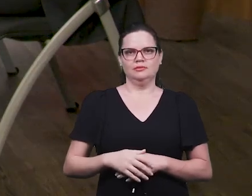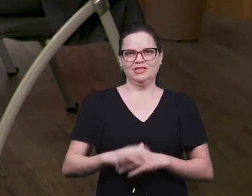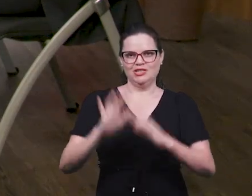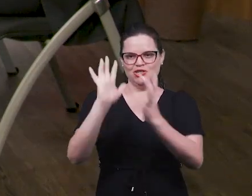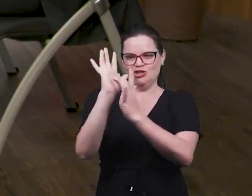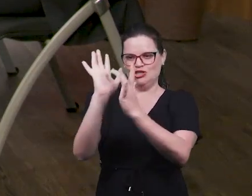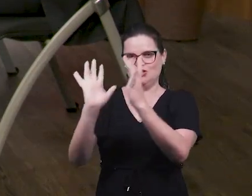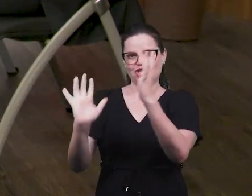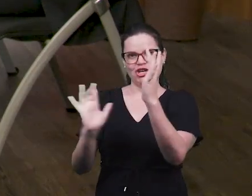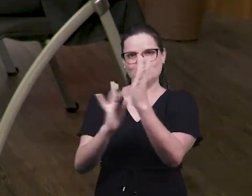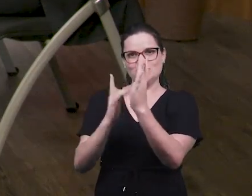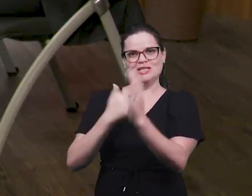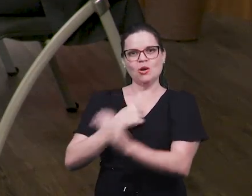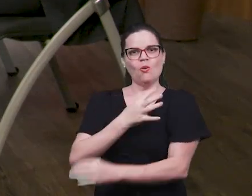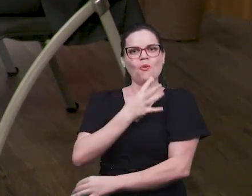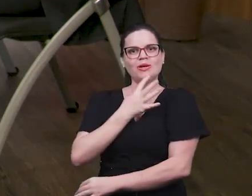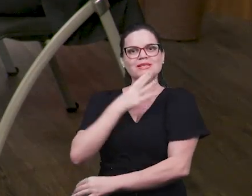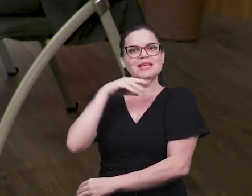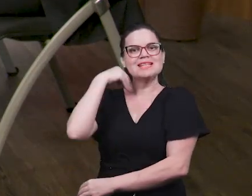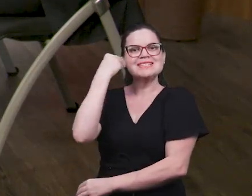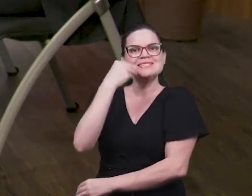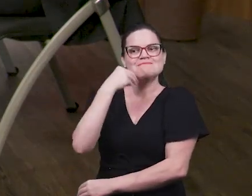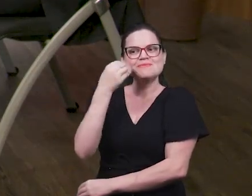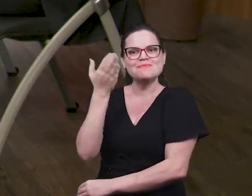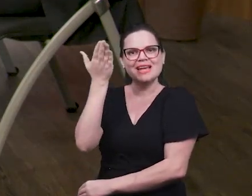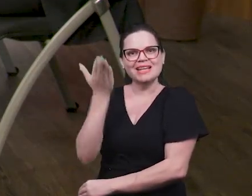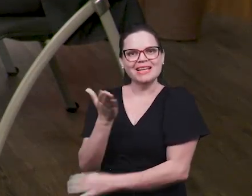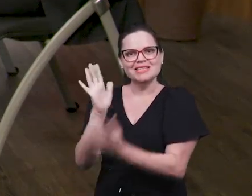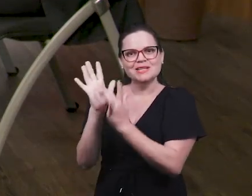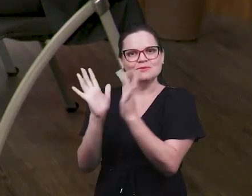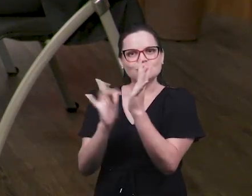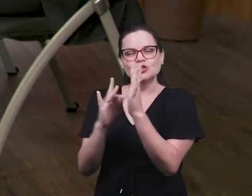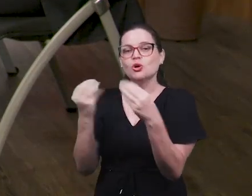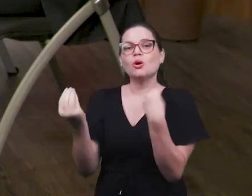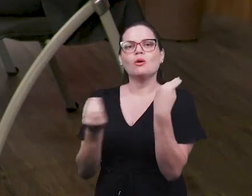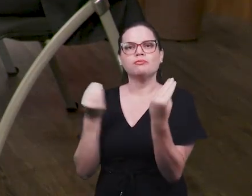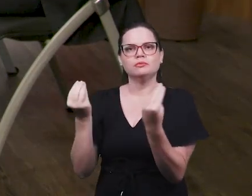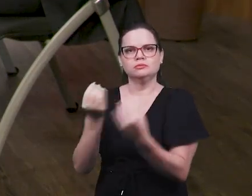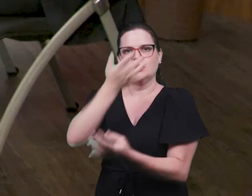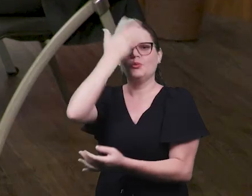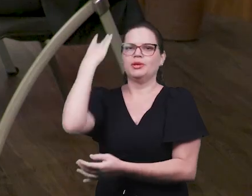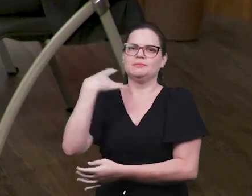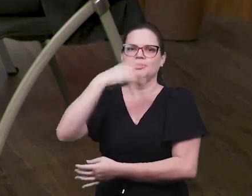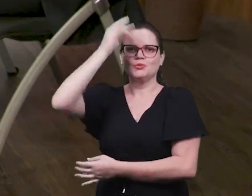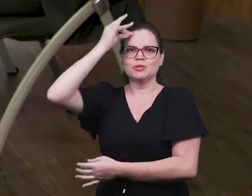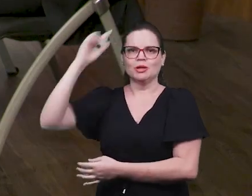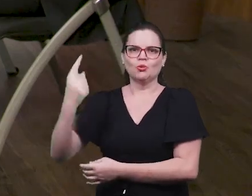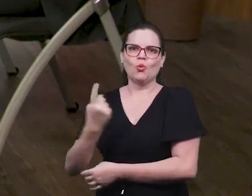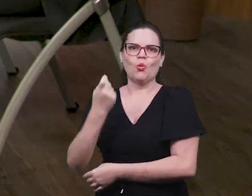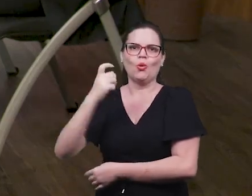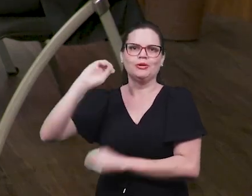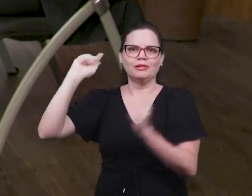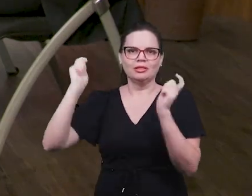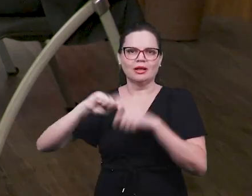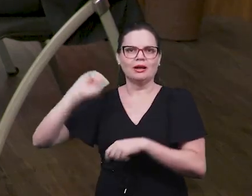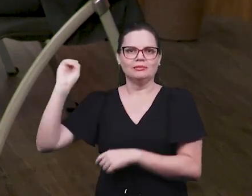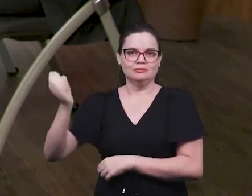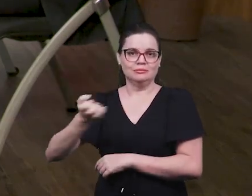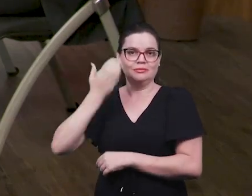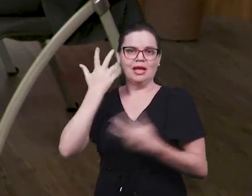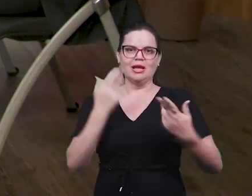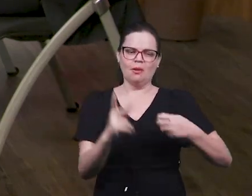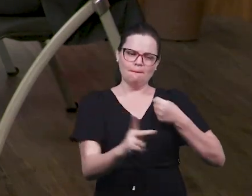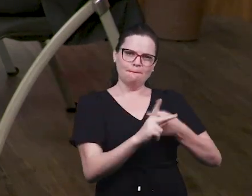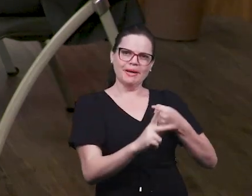A própria palavra que Jesus deu a Pedro: Pedro, quem dizem os homens ser o Filho do Homem? Pedro responde: tu és o Cristo, o Filho de Deus